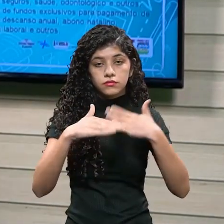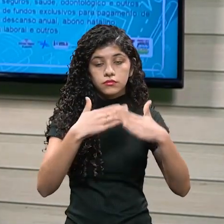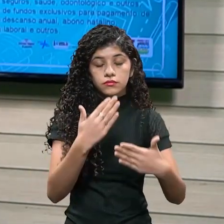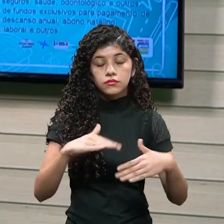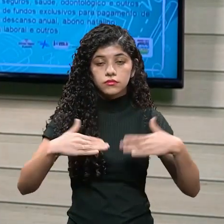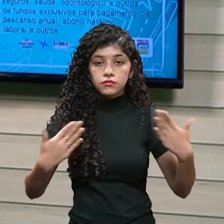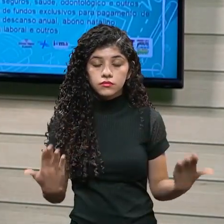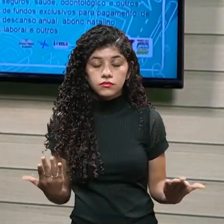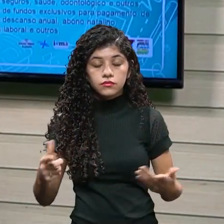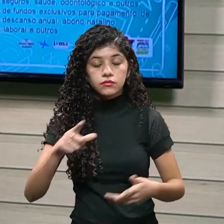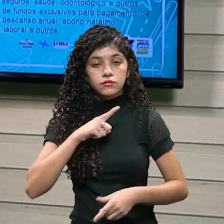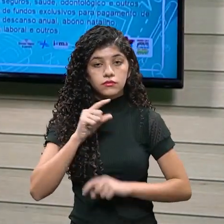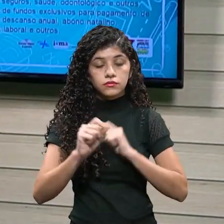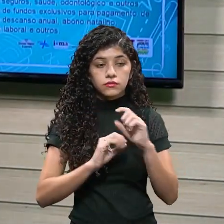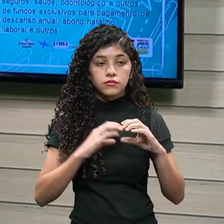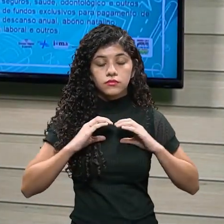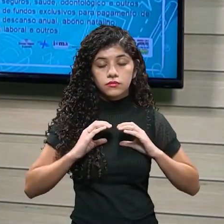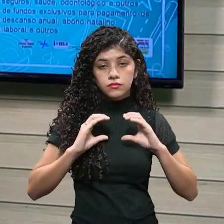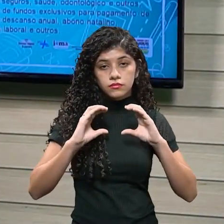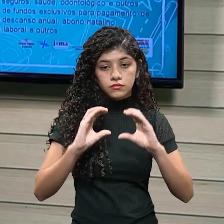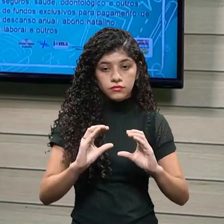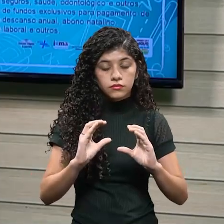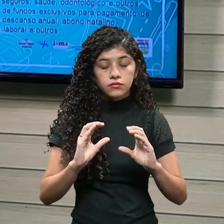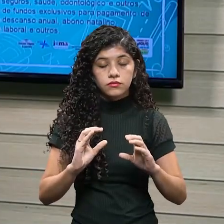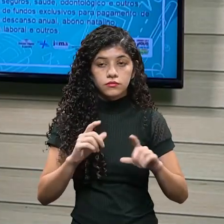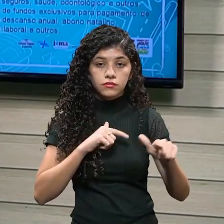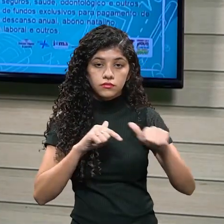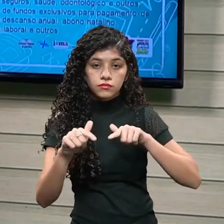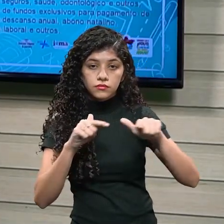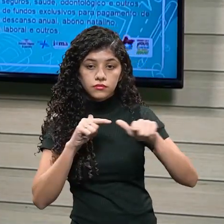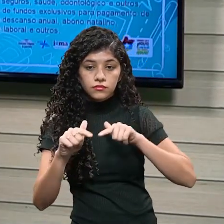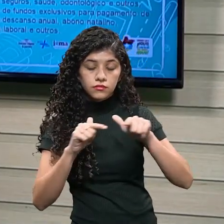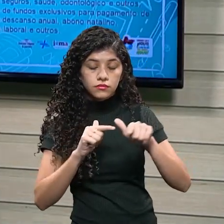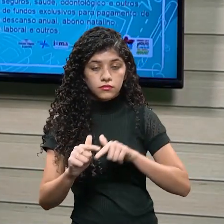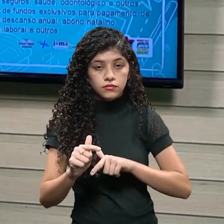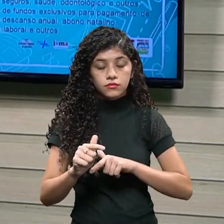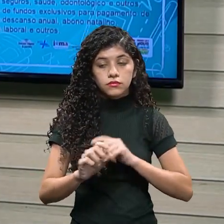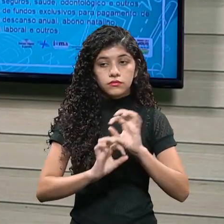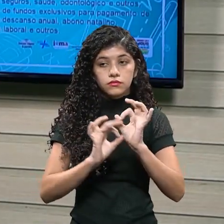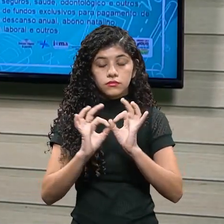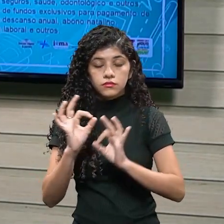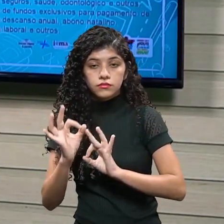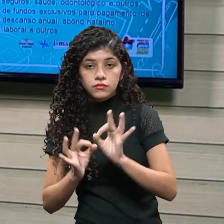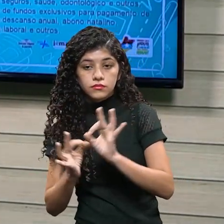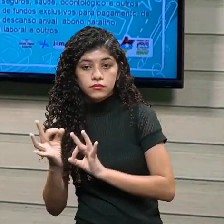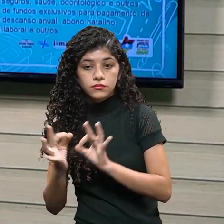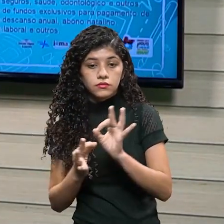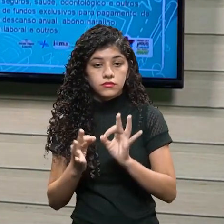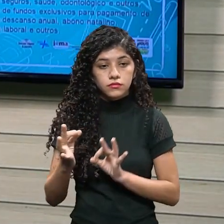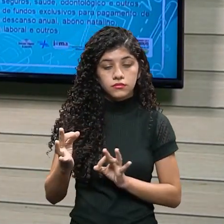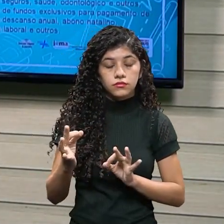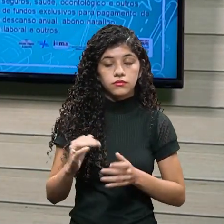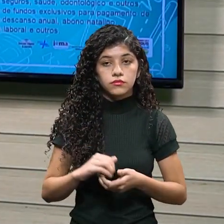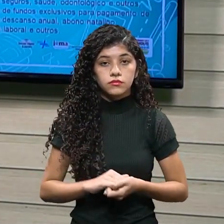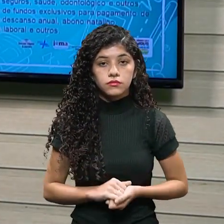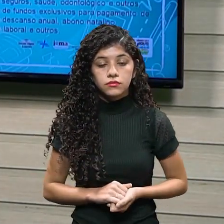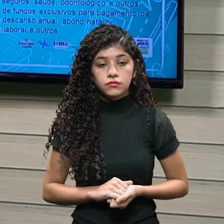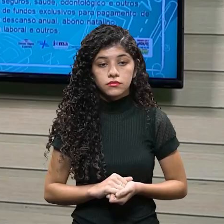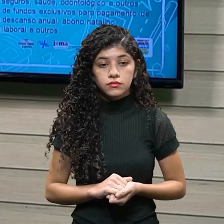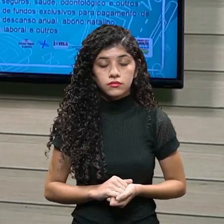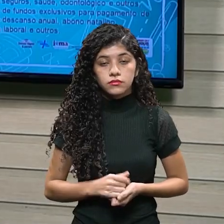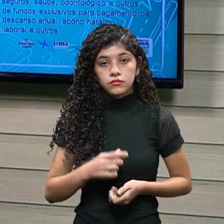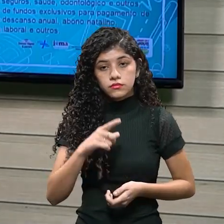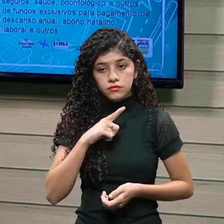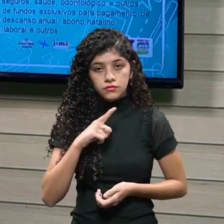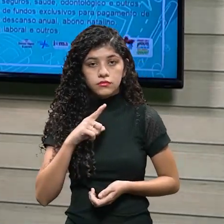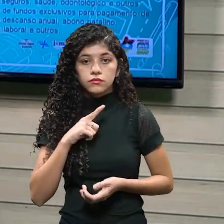Então a cooperativa ela coordena, ela faz todo esse trabalho gerencial do serviço que está sendo prestado, emite as notas